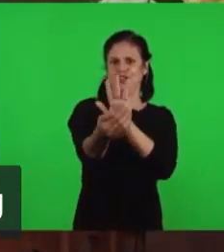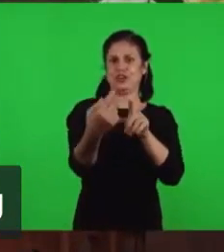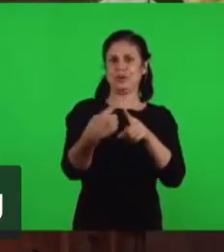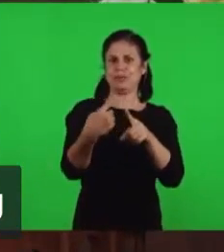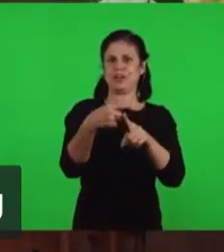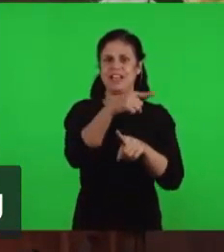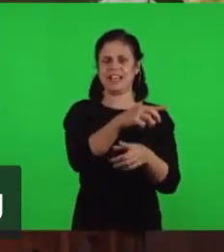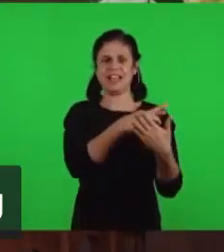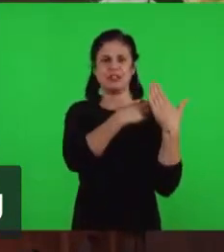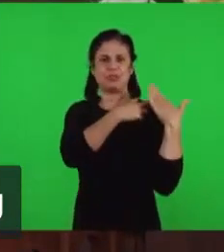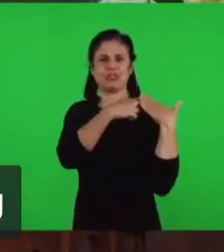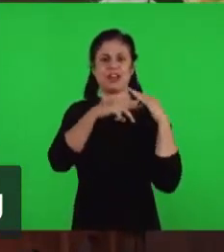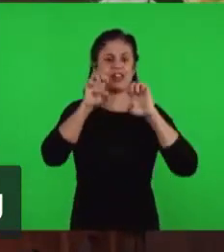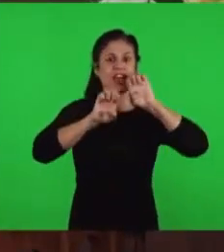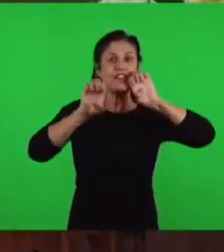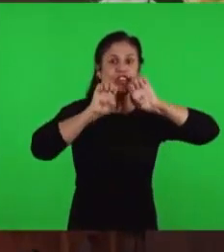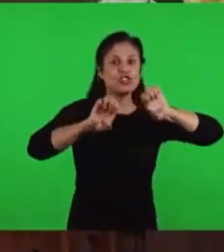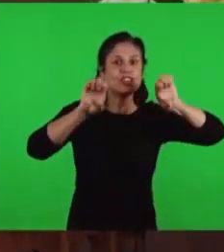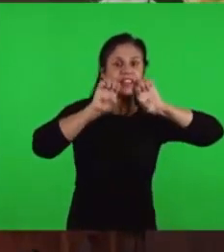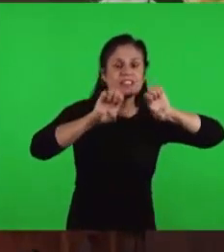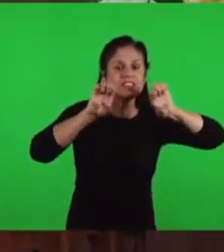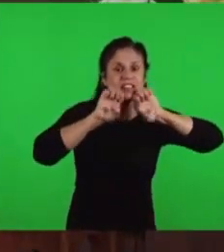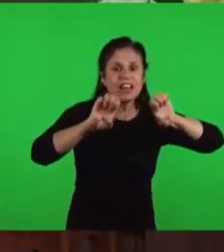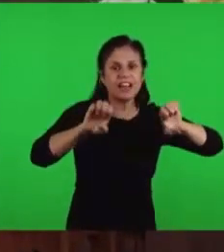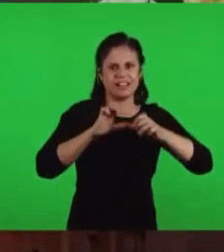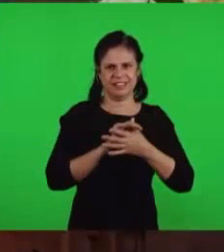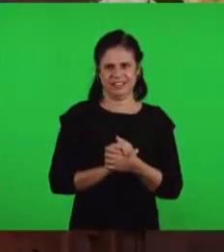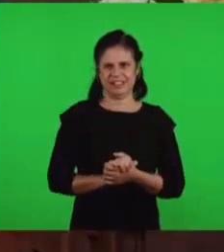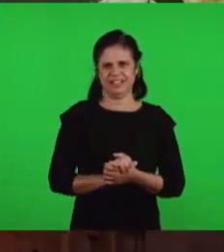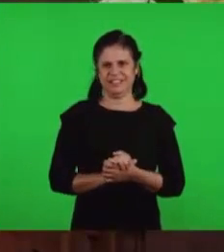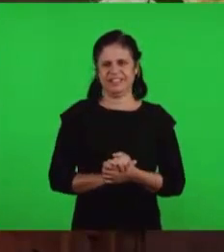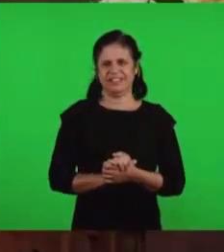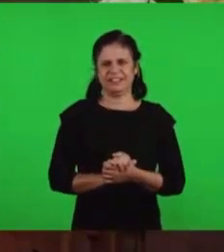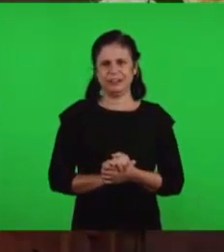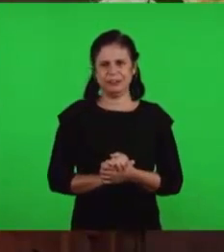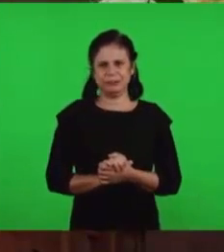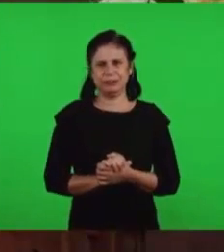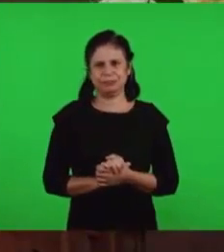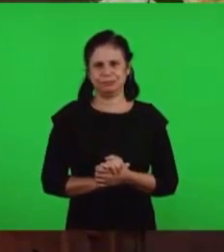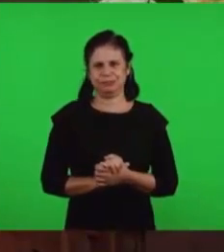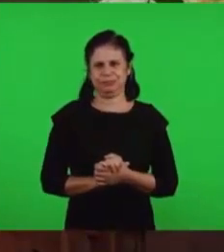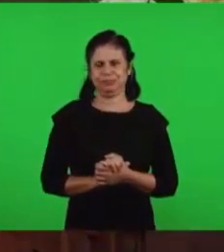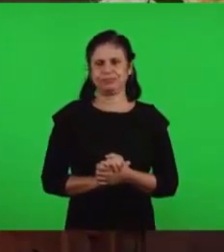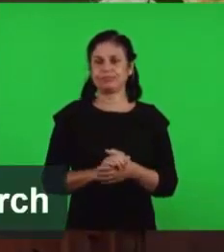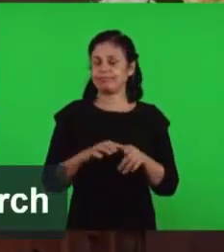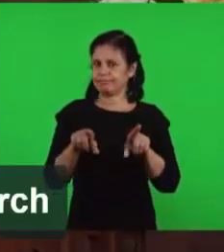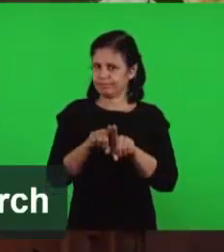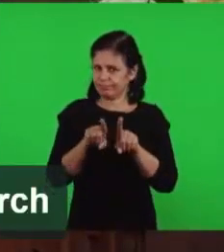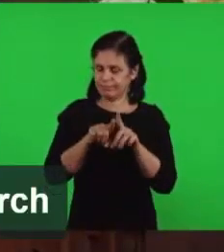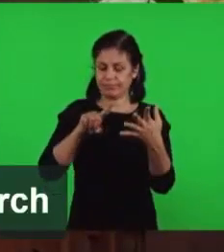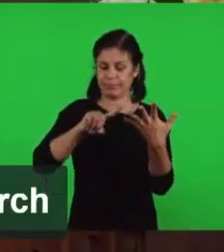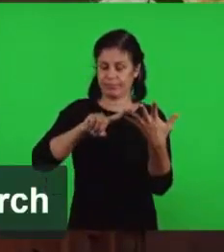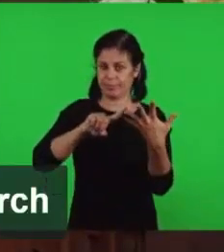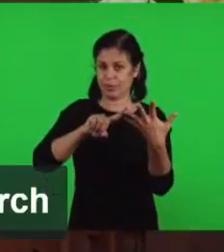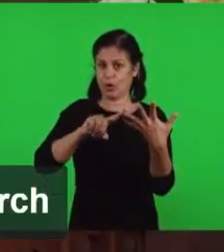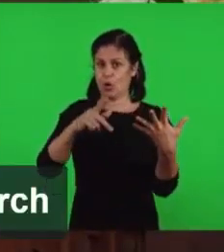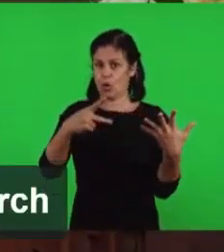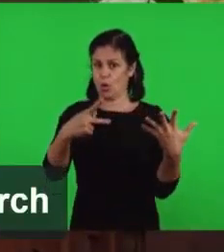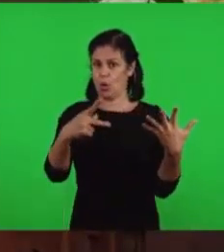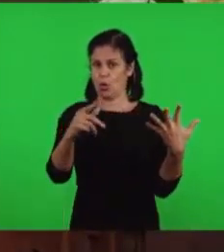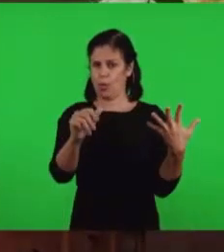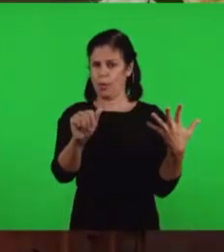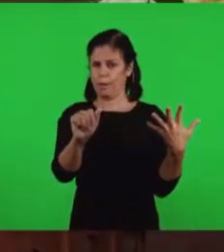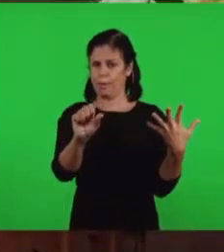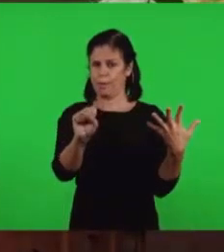como é que está indo o trabalho então ele vai coordenar isso dentro da igreja ele vai trazer